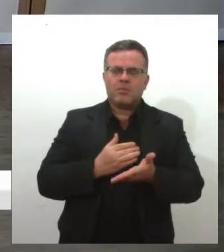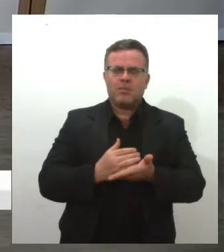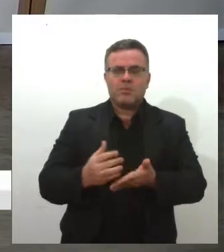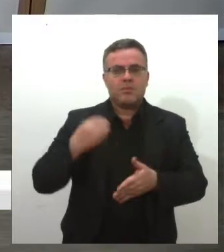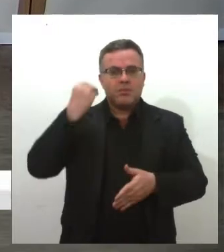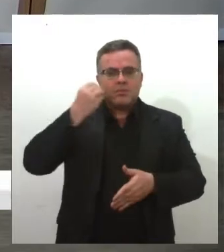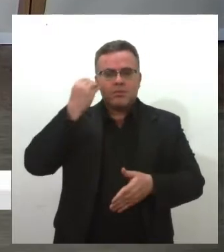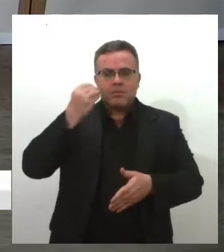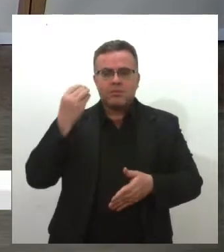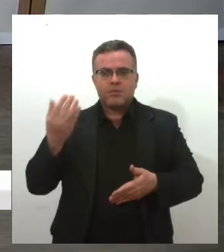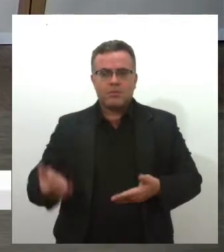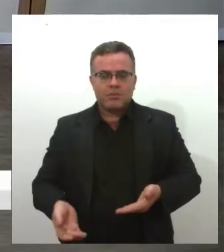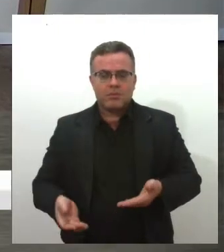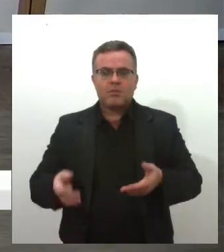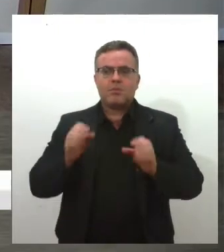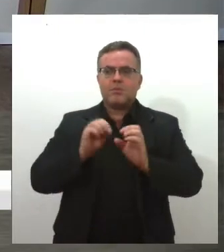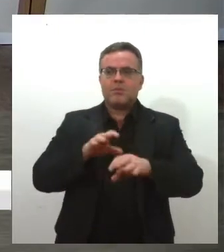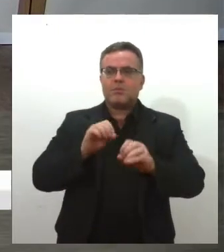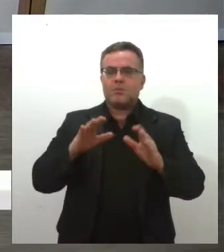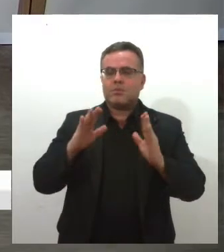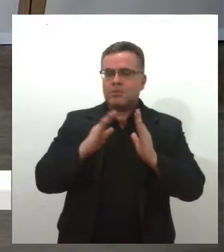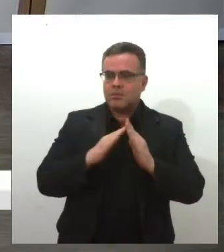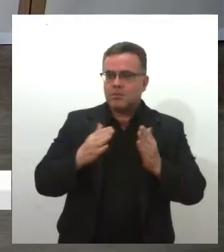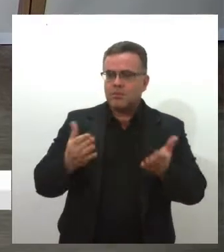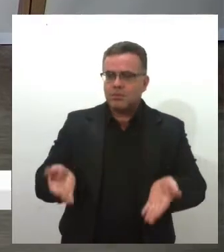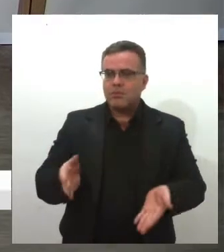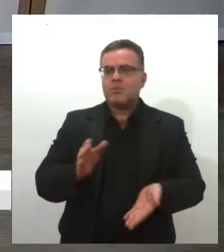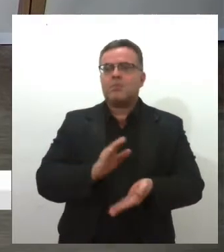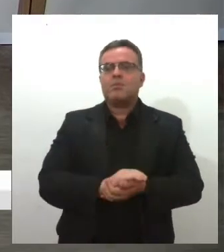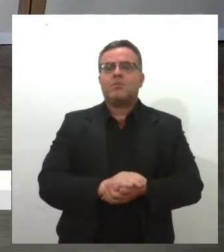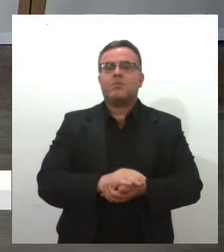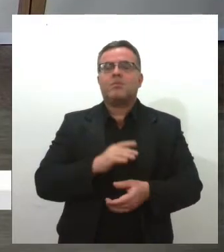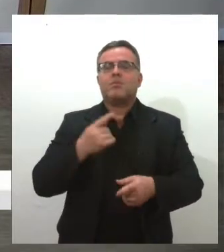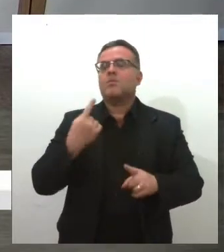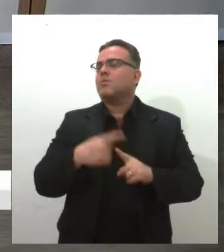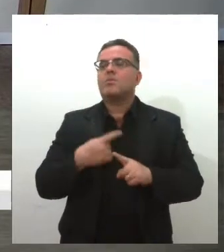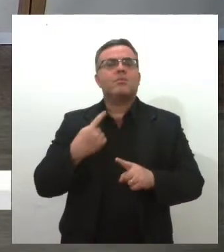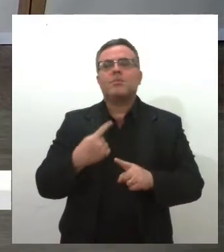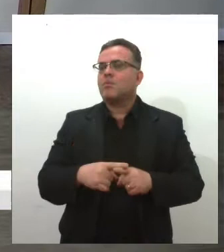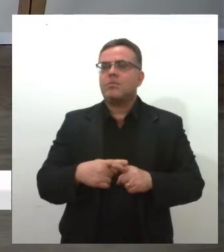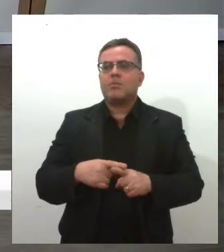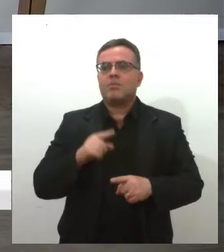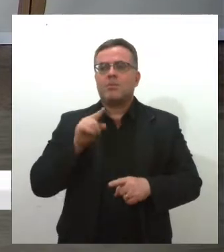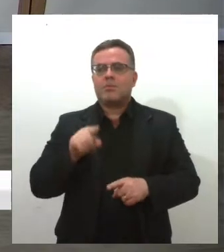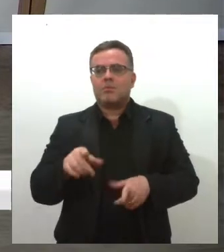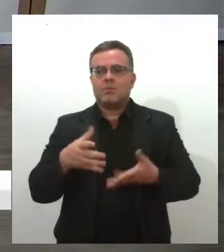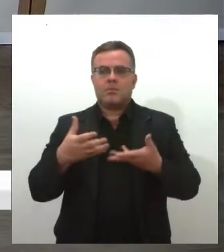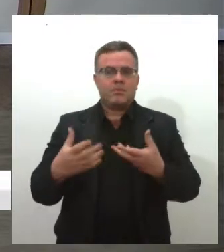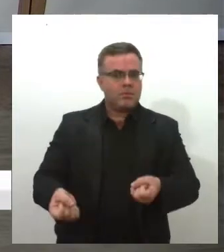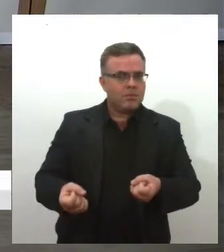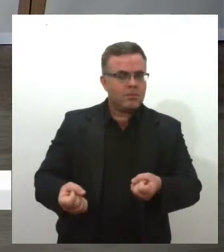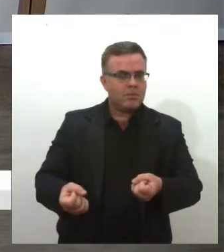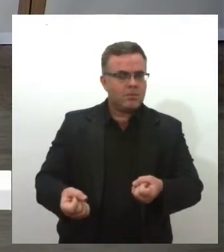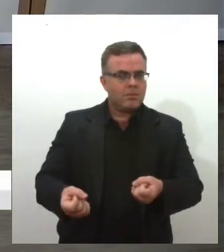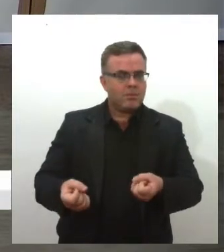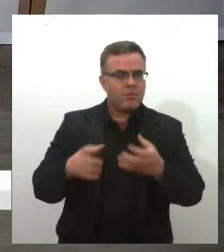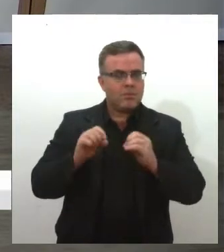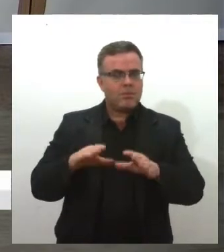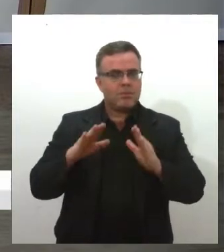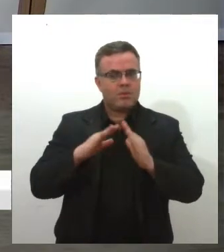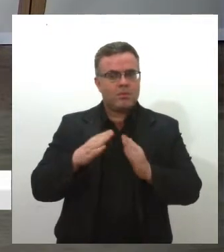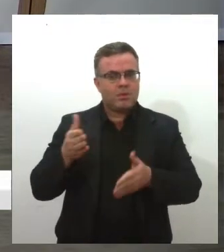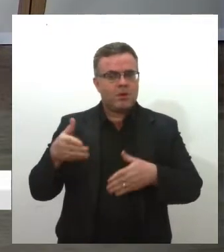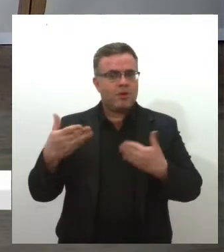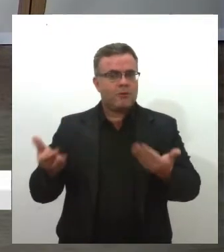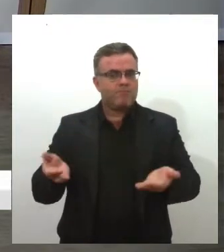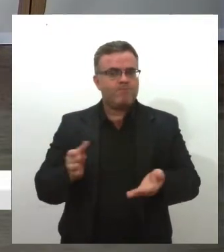com o homeschooling, que é o estudo em casa, e por que você optou por essa opção ali naquele momento?